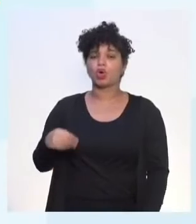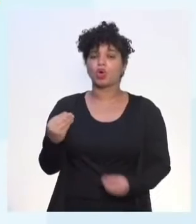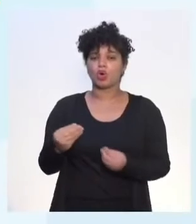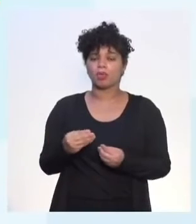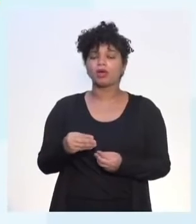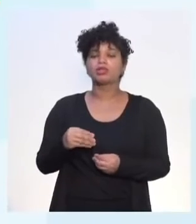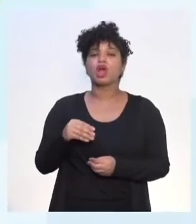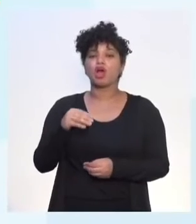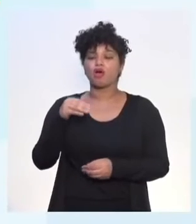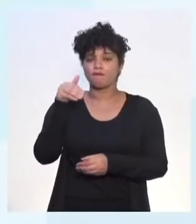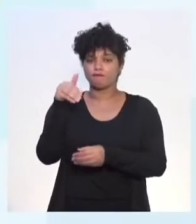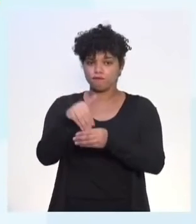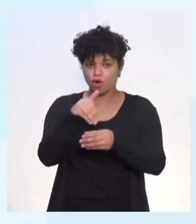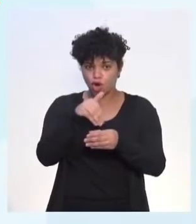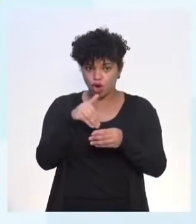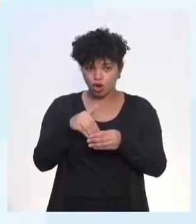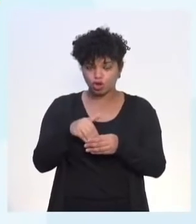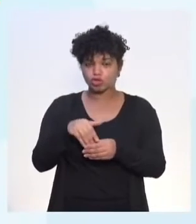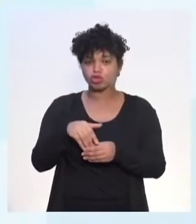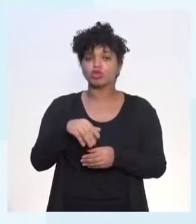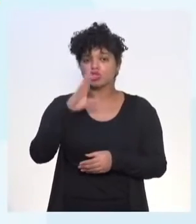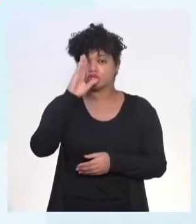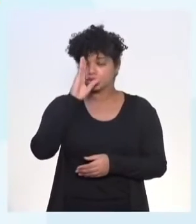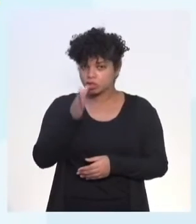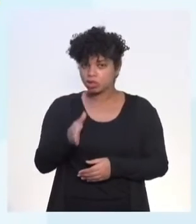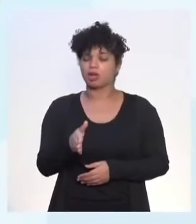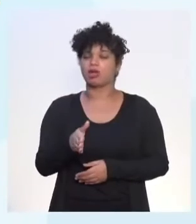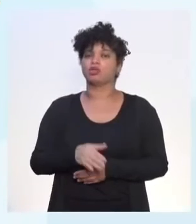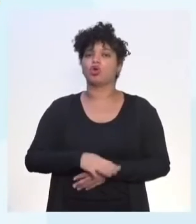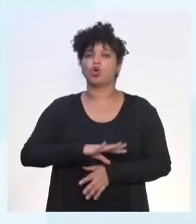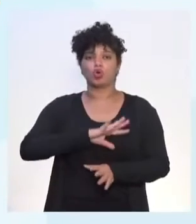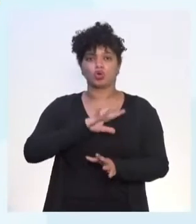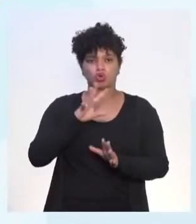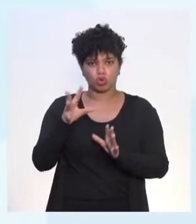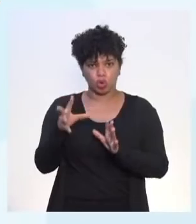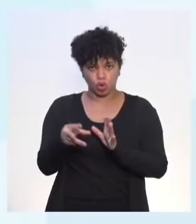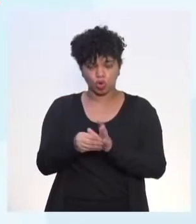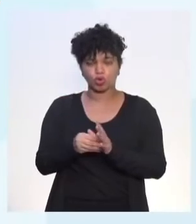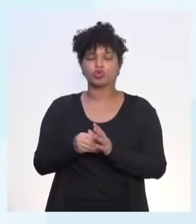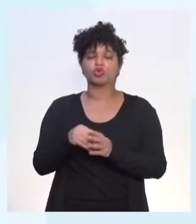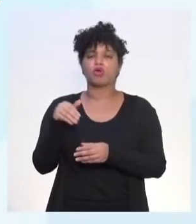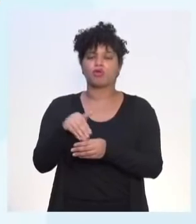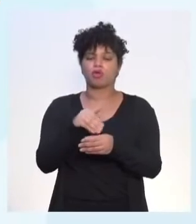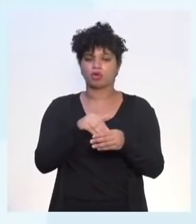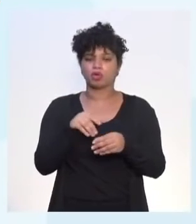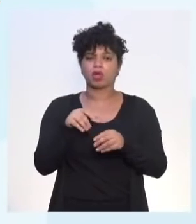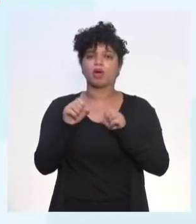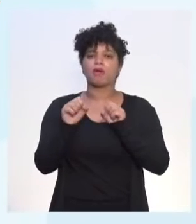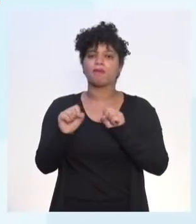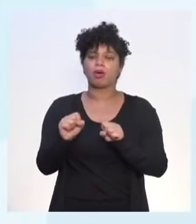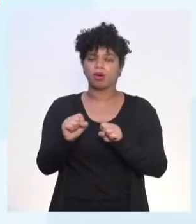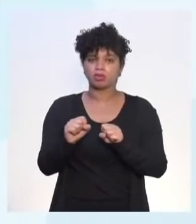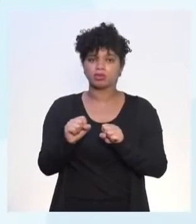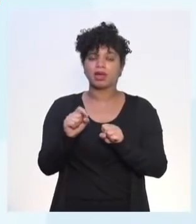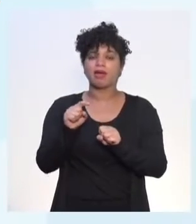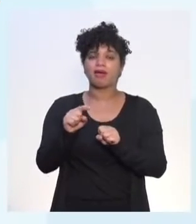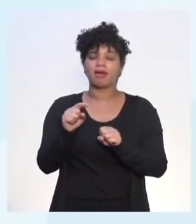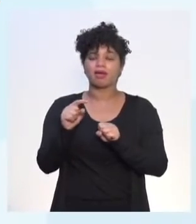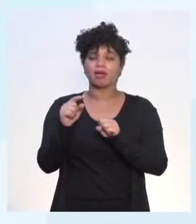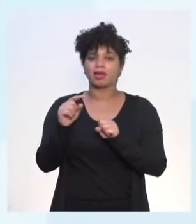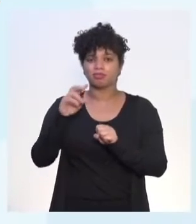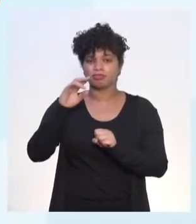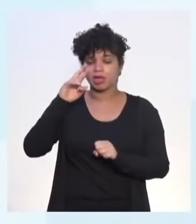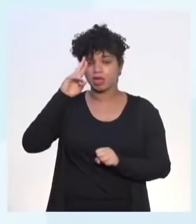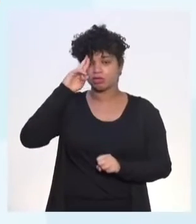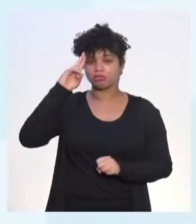voto direto, por sufrágio universal, ou seja, todos podem votar, para exercer a chefia de governo